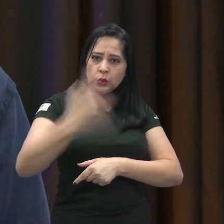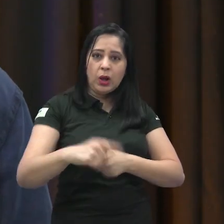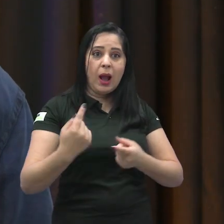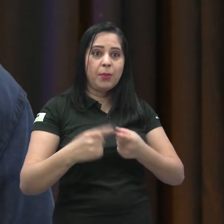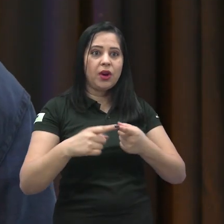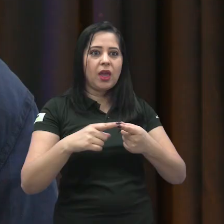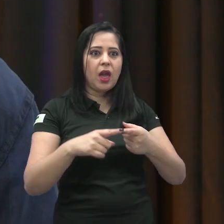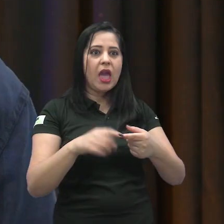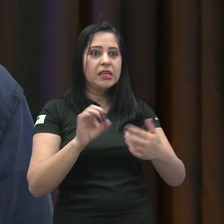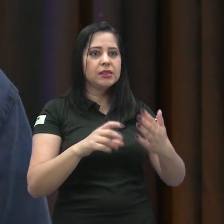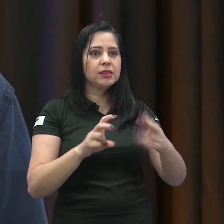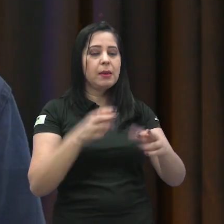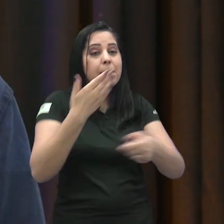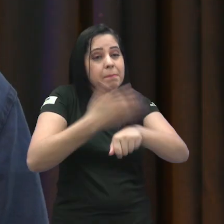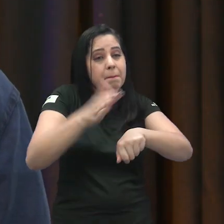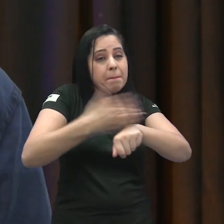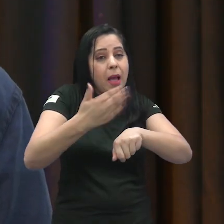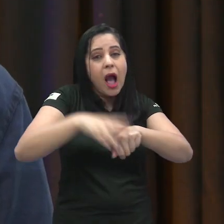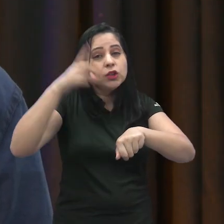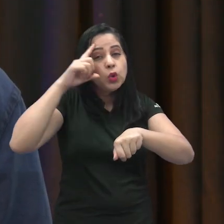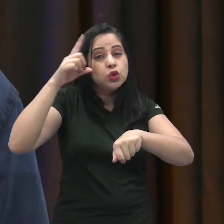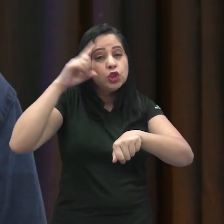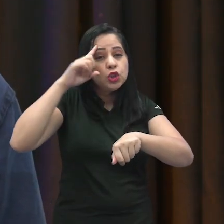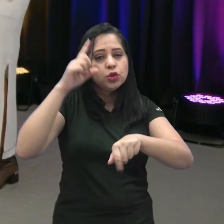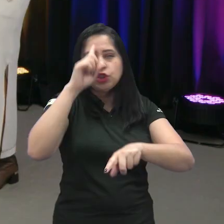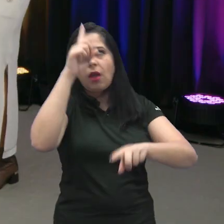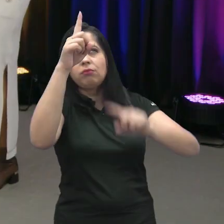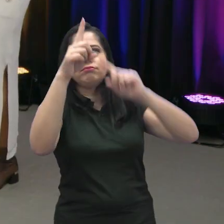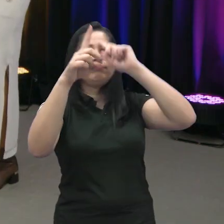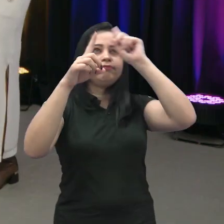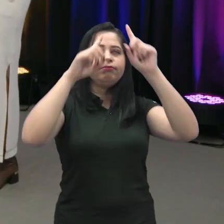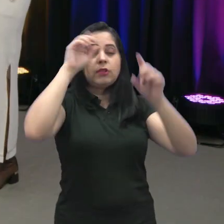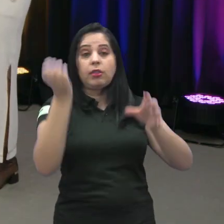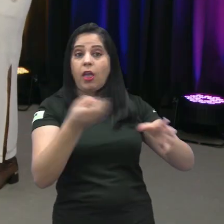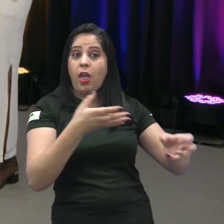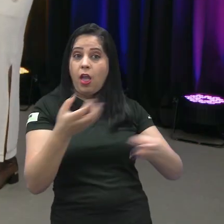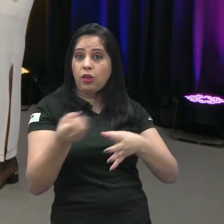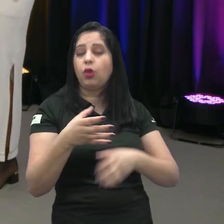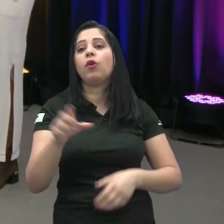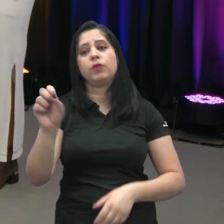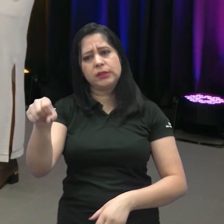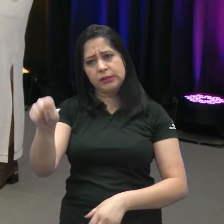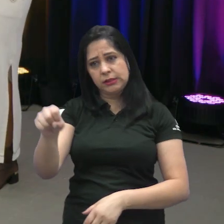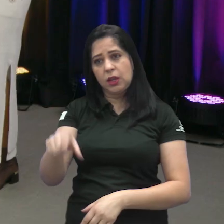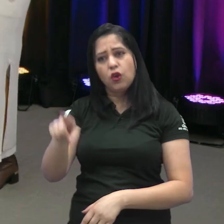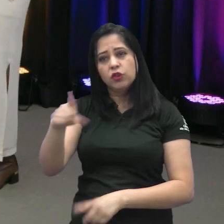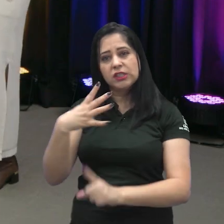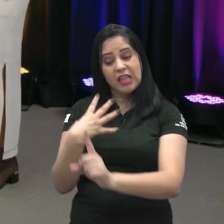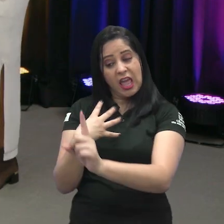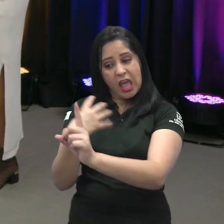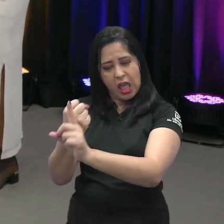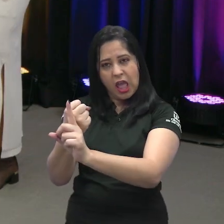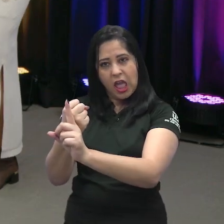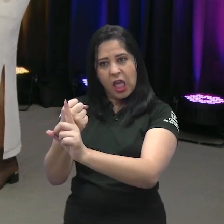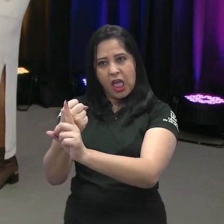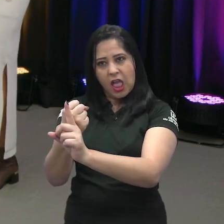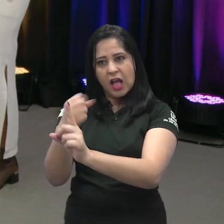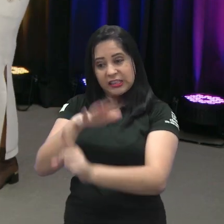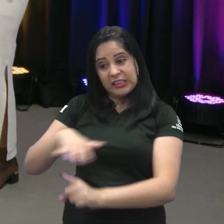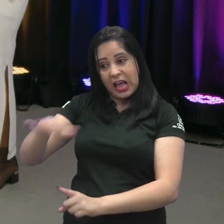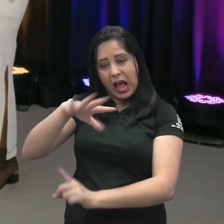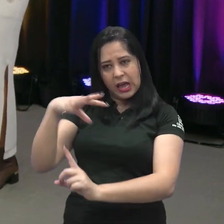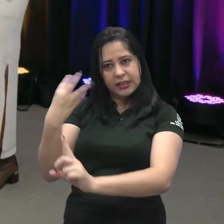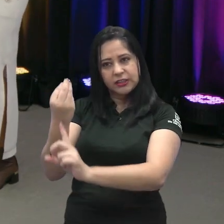mais você desenvolve a inspiração. A prática diária, né? Vai trazendo para você todas as possibilidades. E você tem alguma